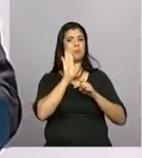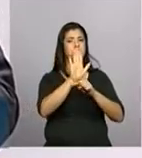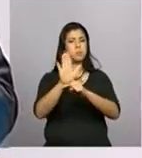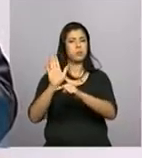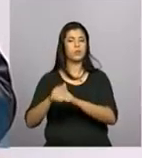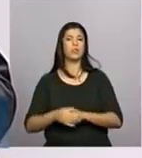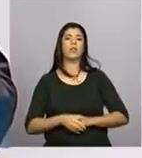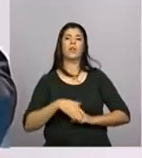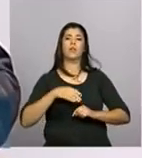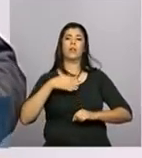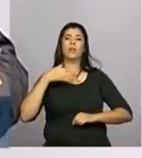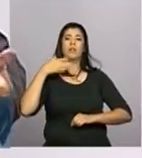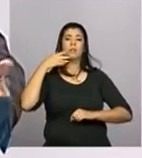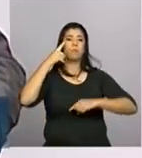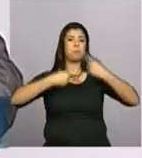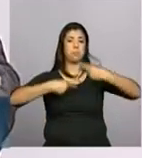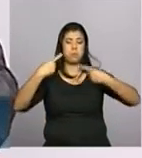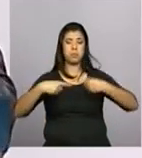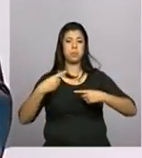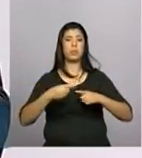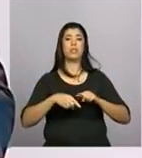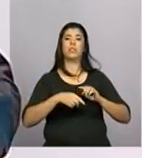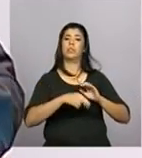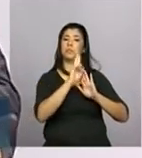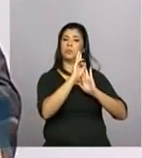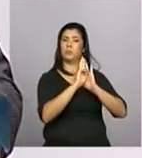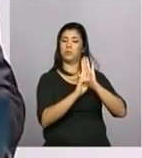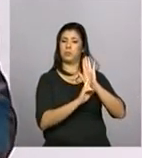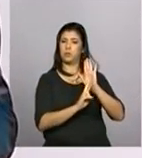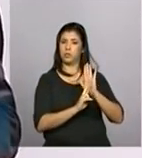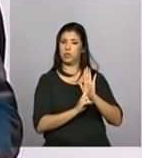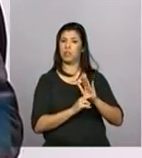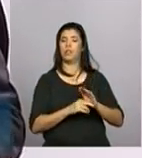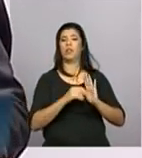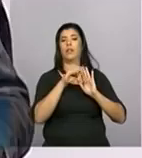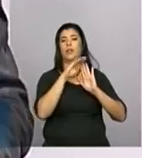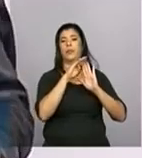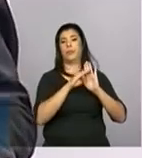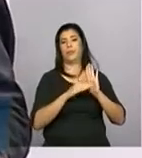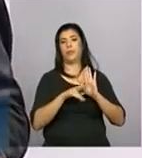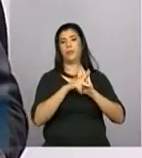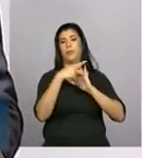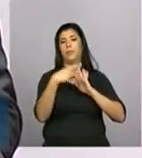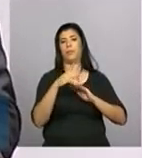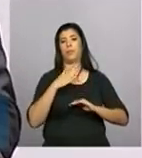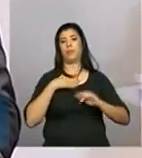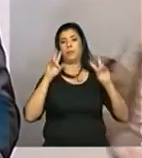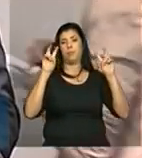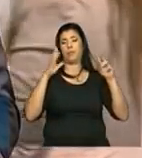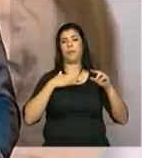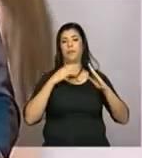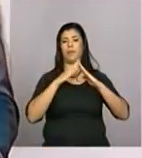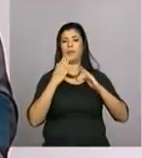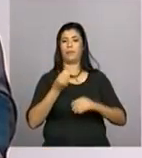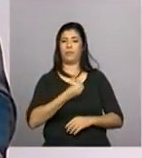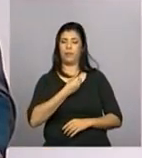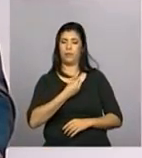de políticas que nós estamos implementando com os financiamentos e com as operações de crédito